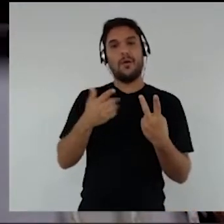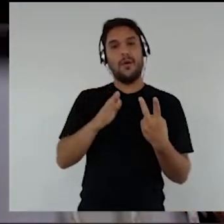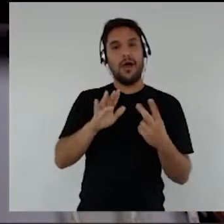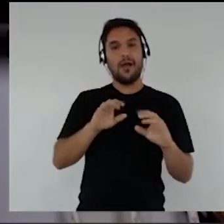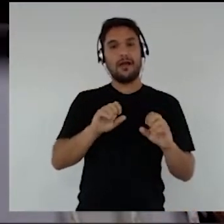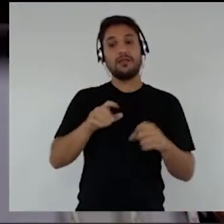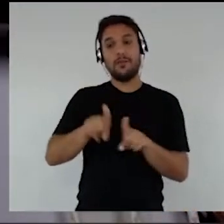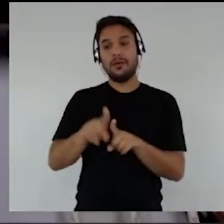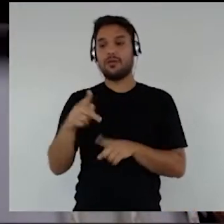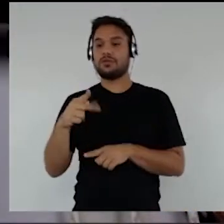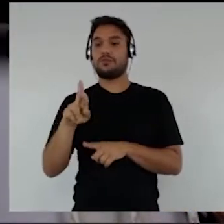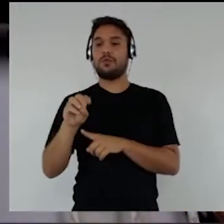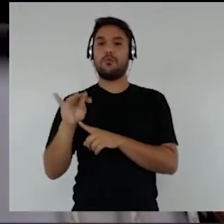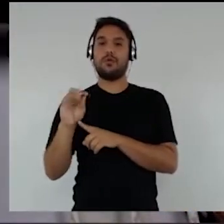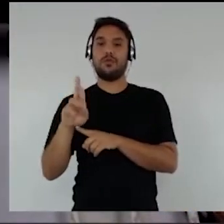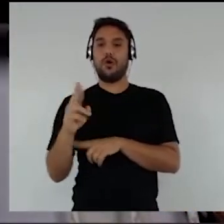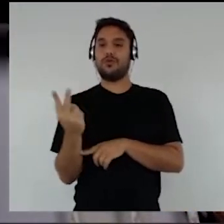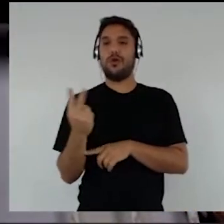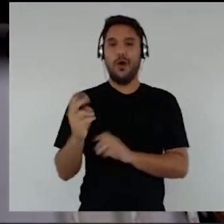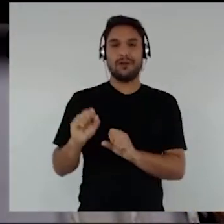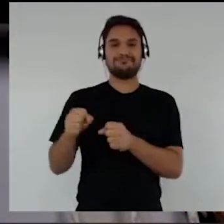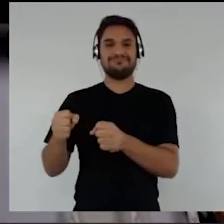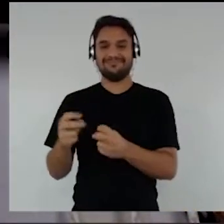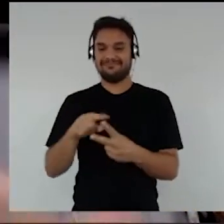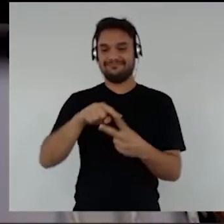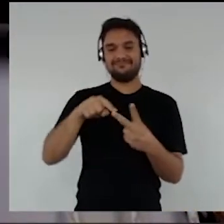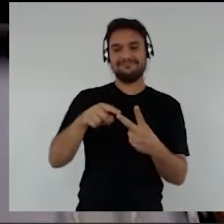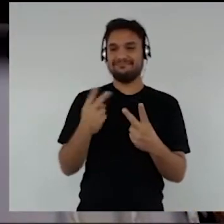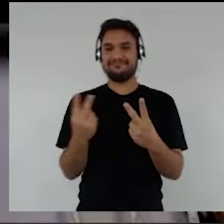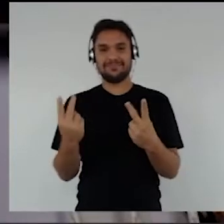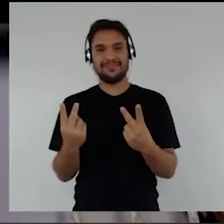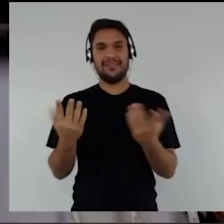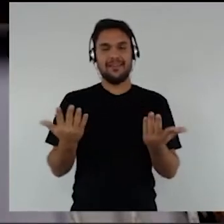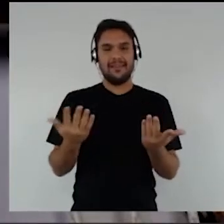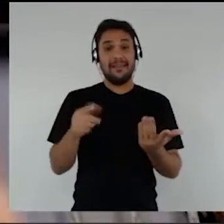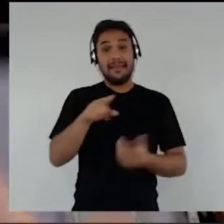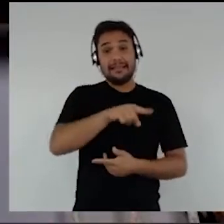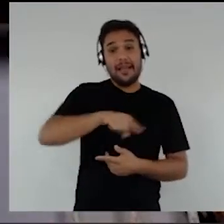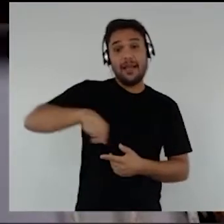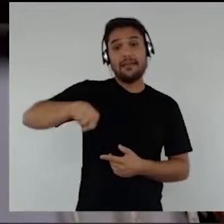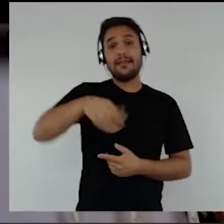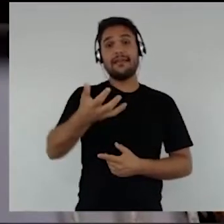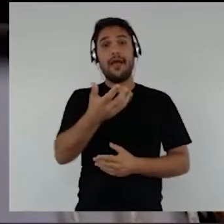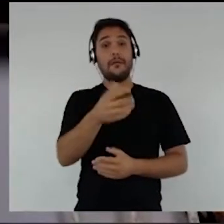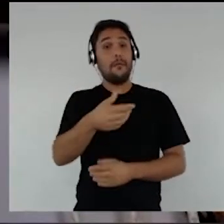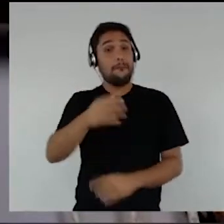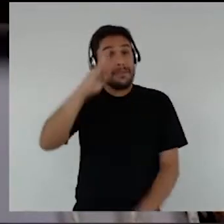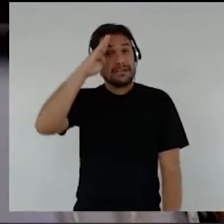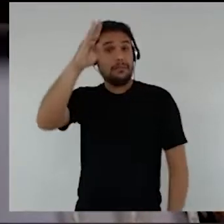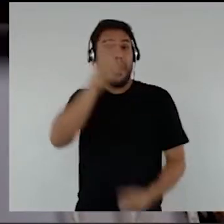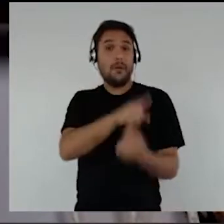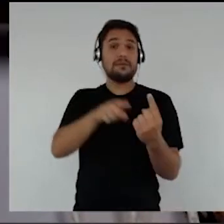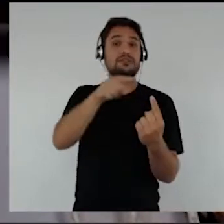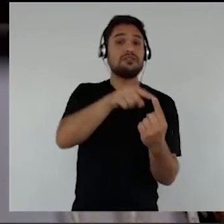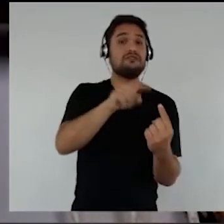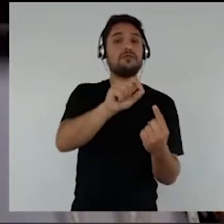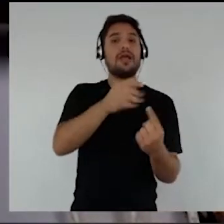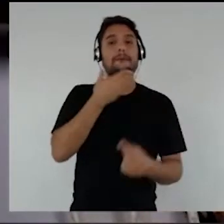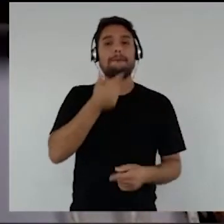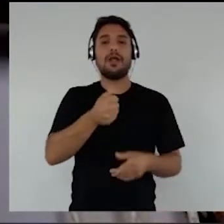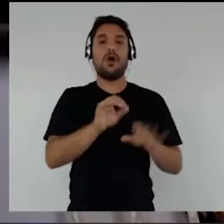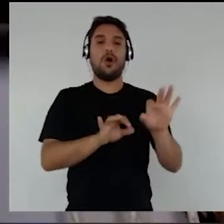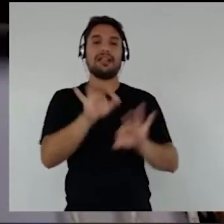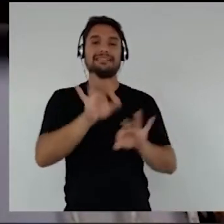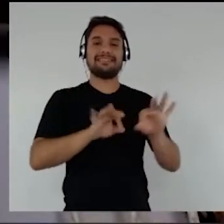advocacia, e 2 promotores. Eu acho isso muito importante. Primeiro, porque aqui todos querem a mesma coisa, que é a melhor administração da justiça